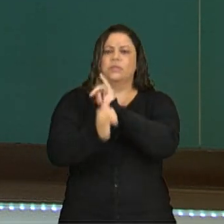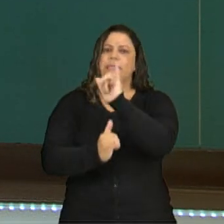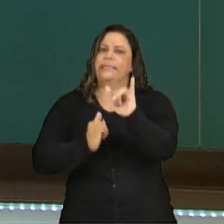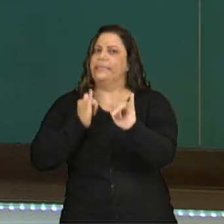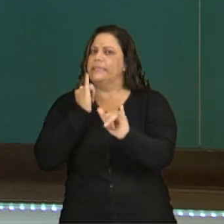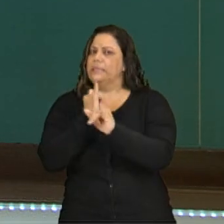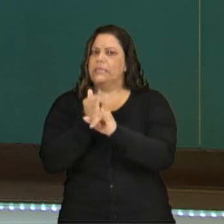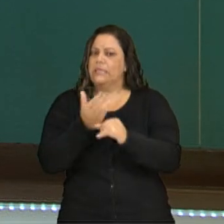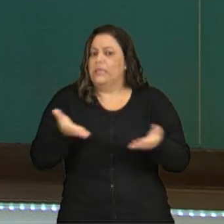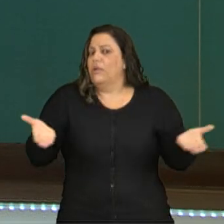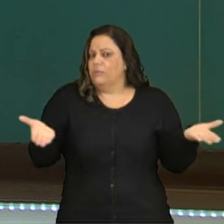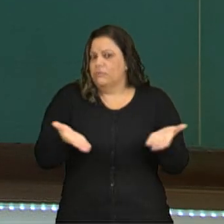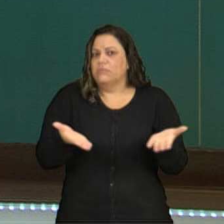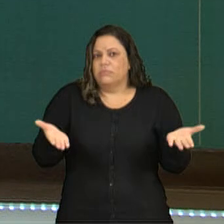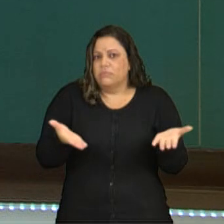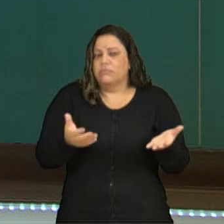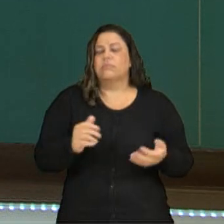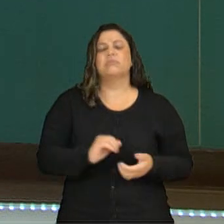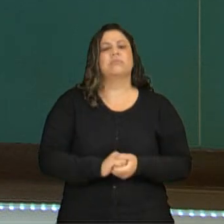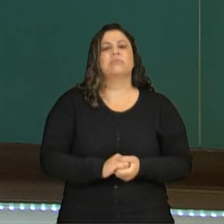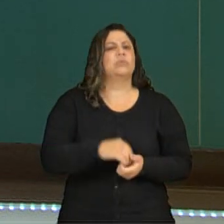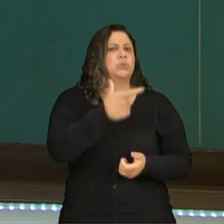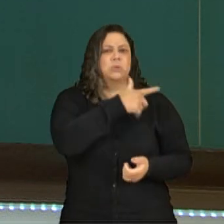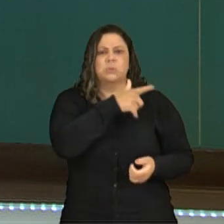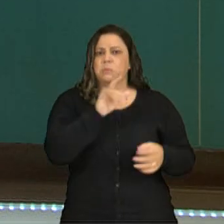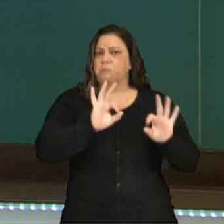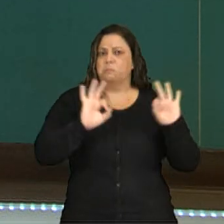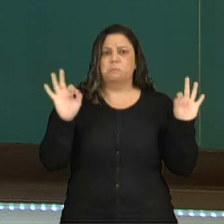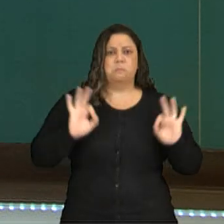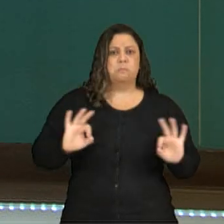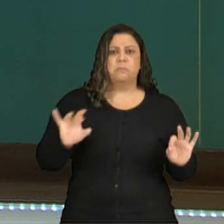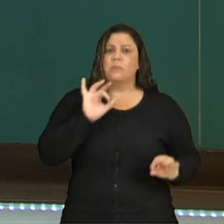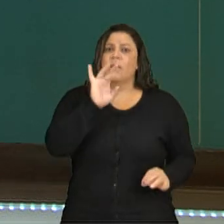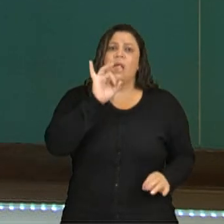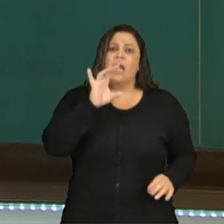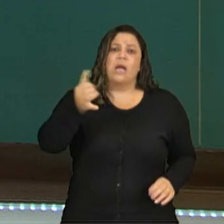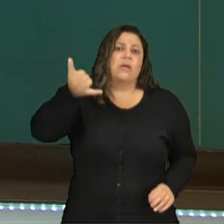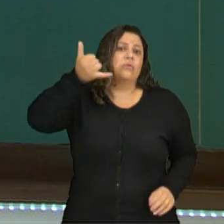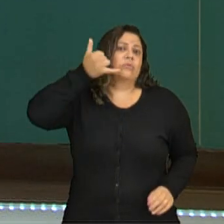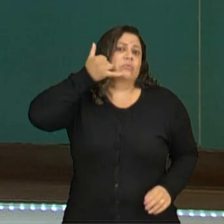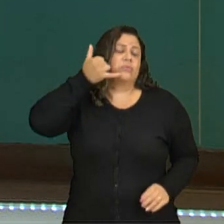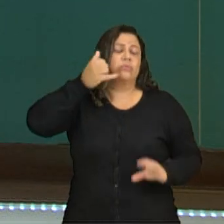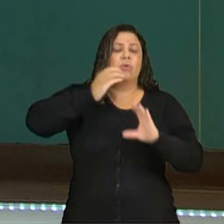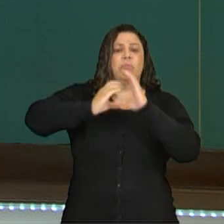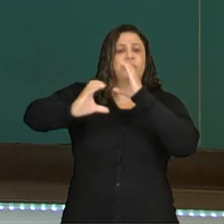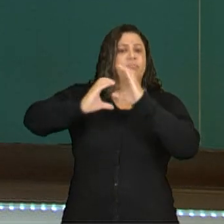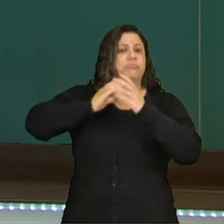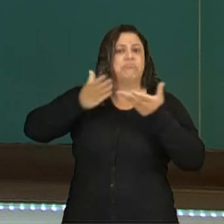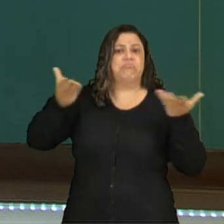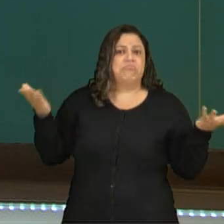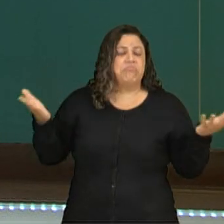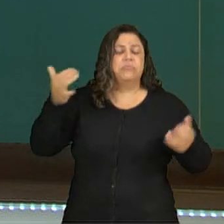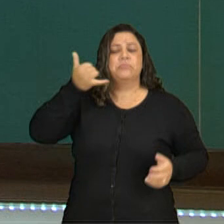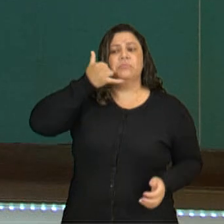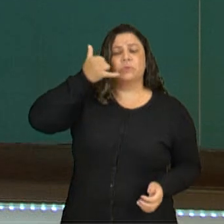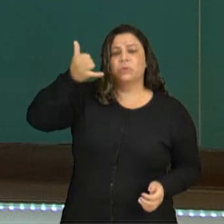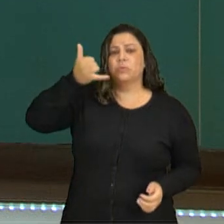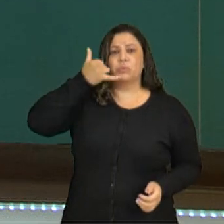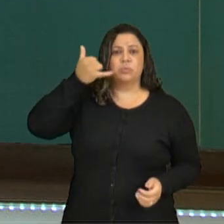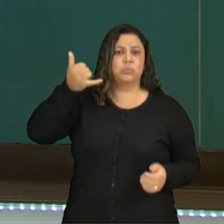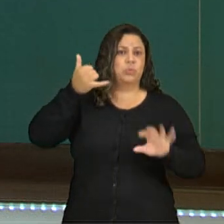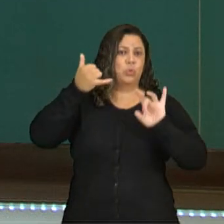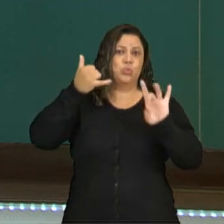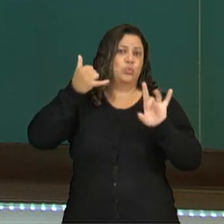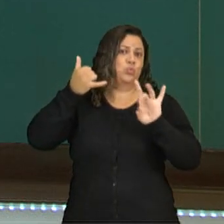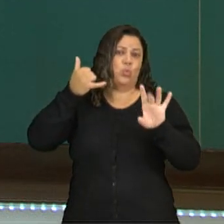internet como os atuais. Eles eram única e simplesmente telefones. Eles só